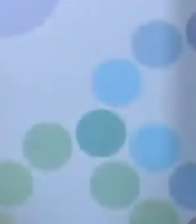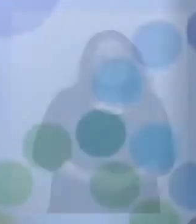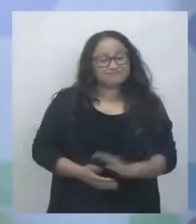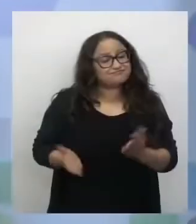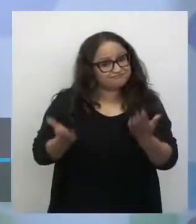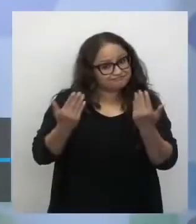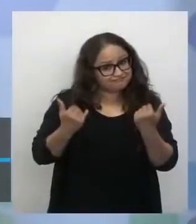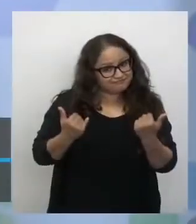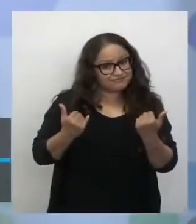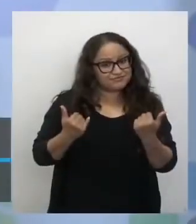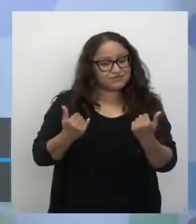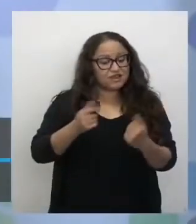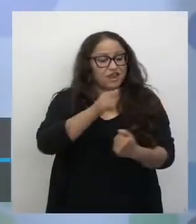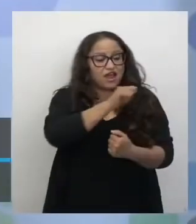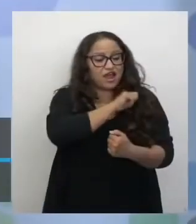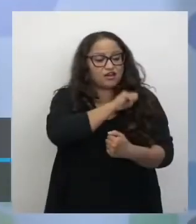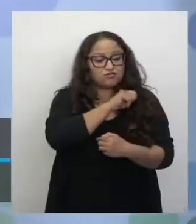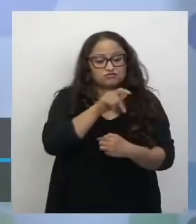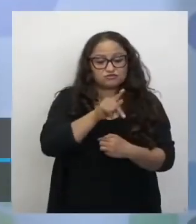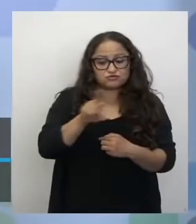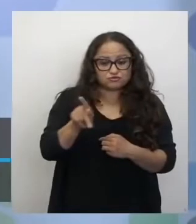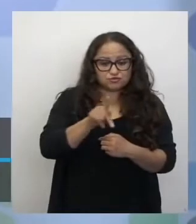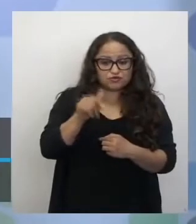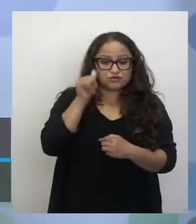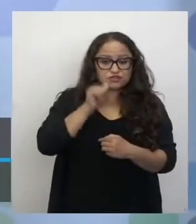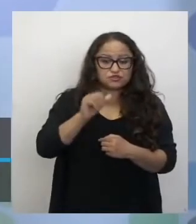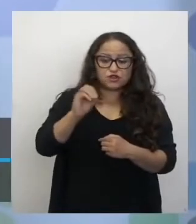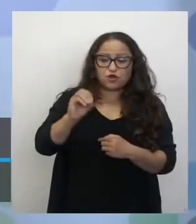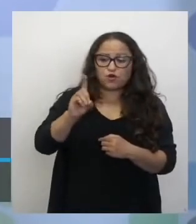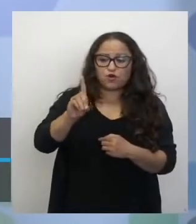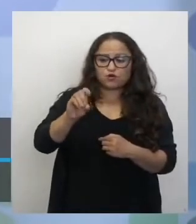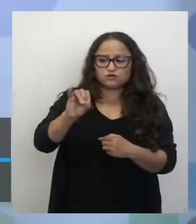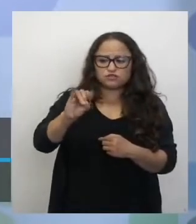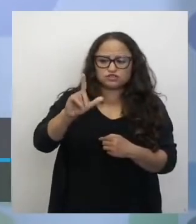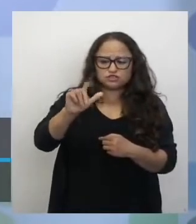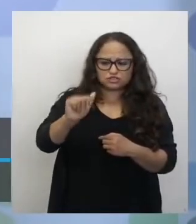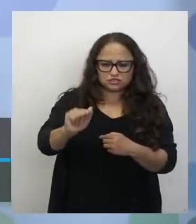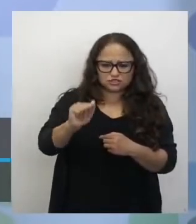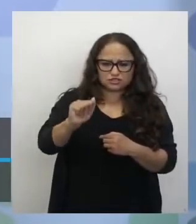Vamos lá, olha, os alunos da professora Odila colocaram assim: o